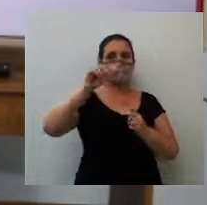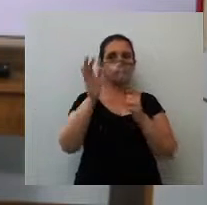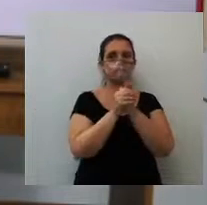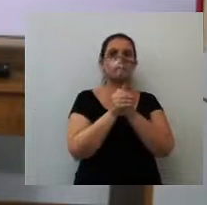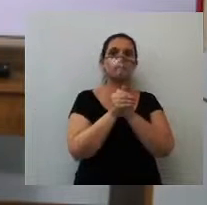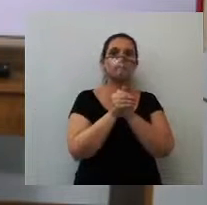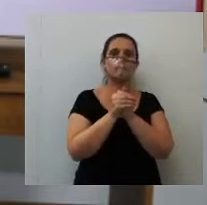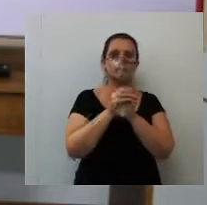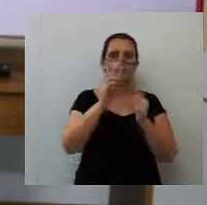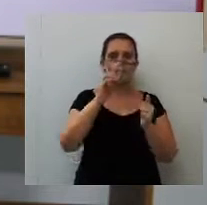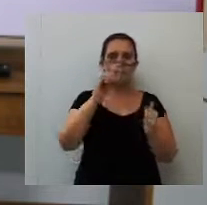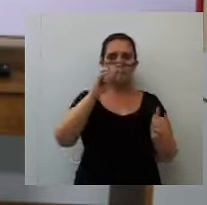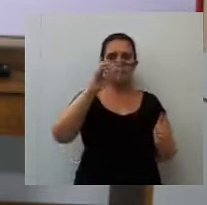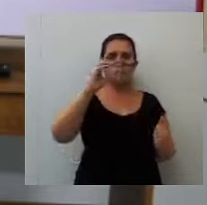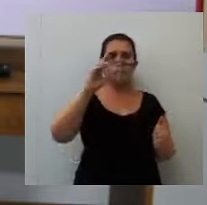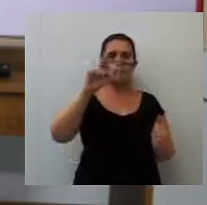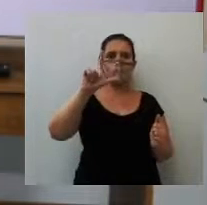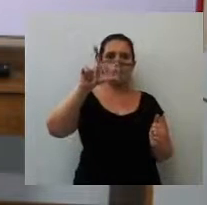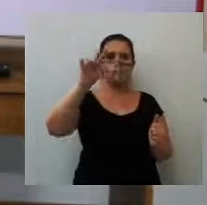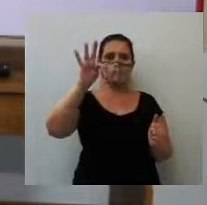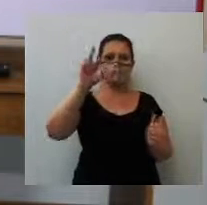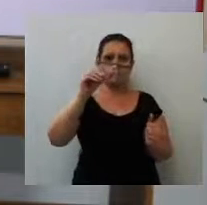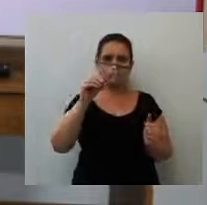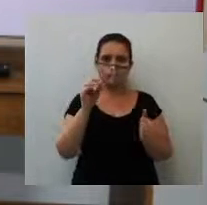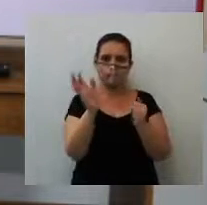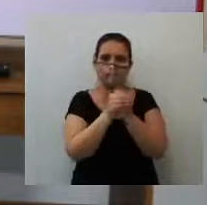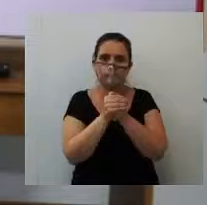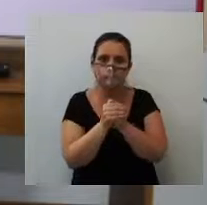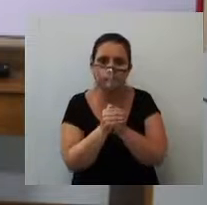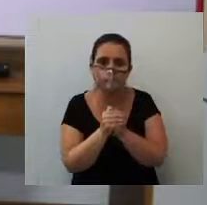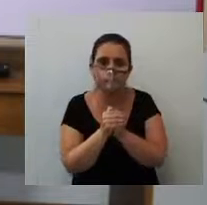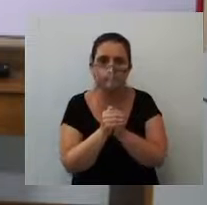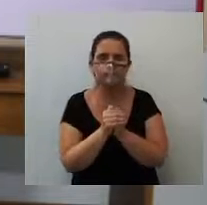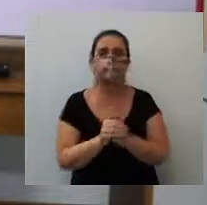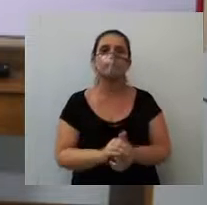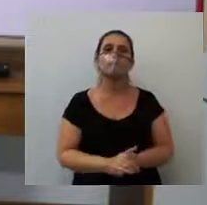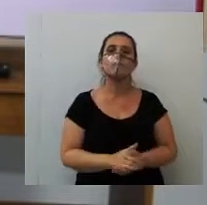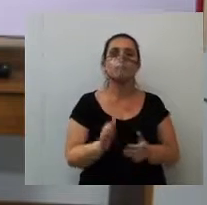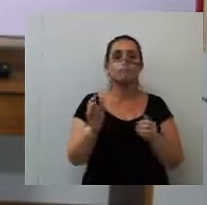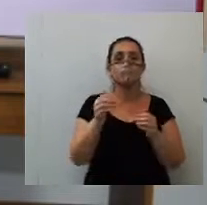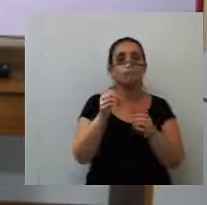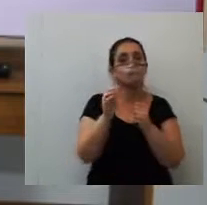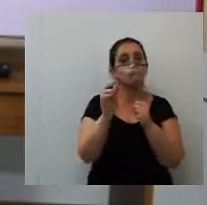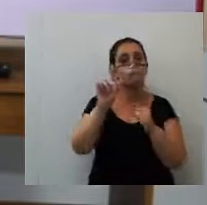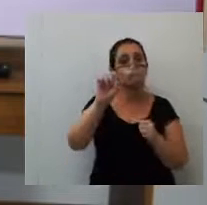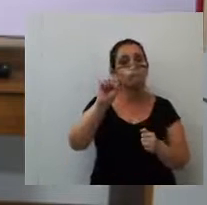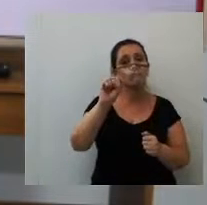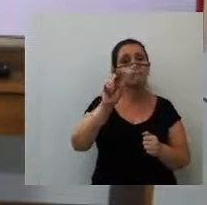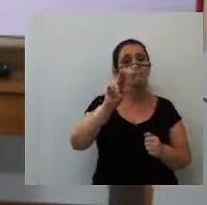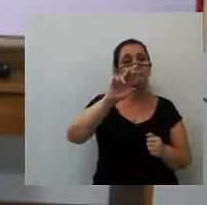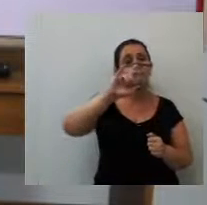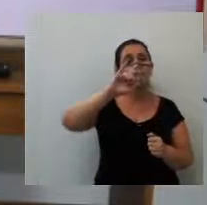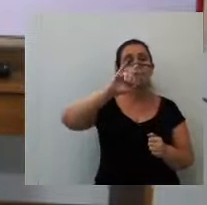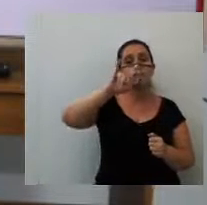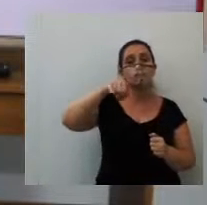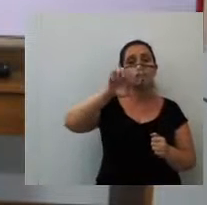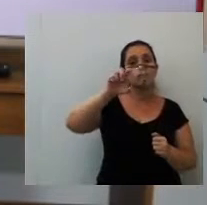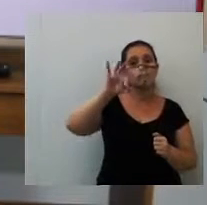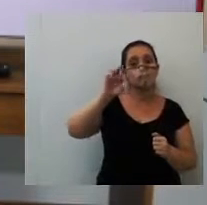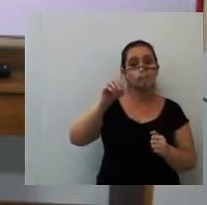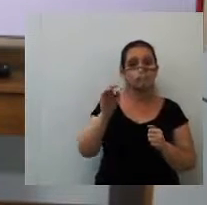escondidinho aqui ó olha o meu sujeito elíptico como alguns gramáticos chamam olha o meu sujeito desinencial